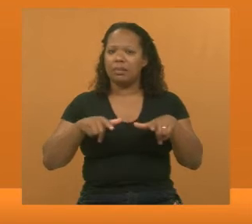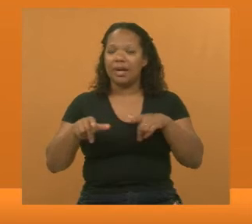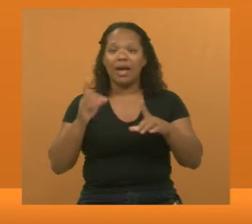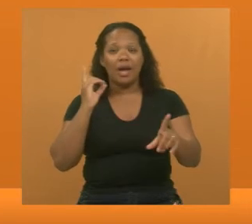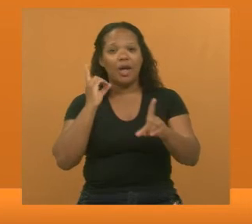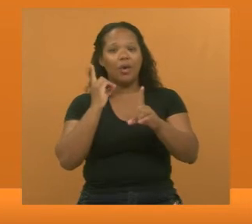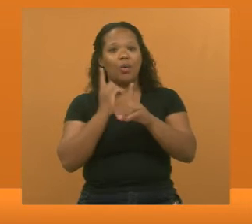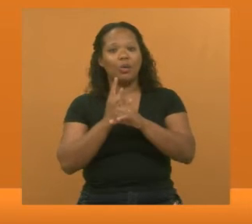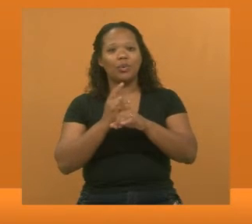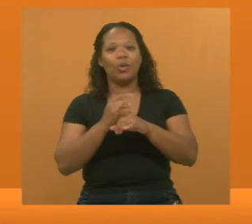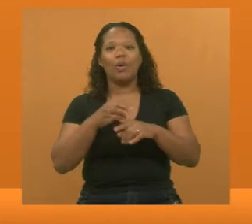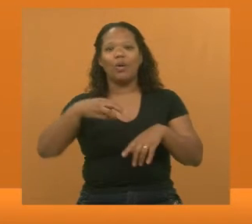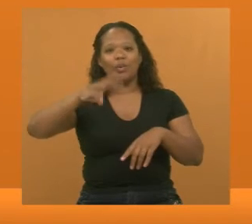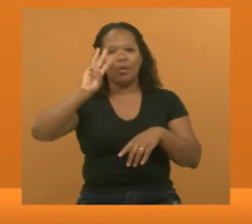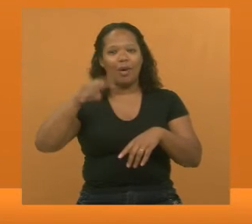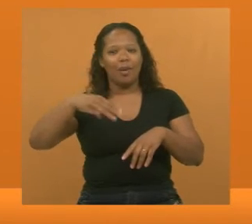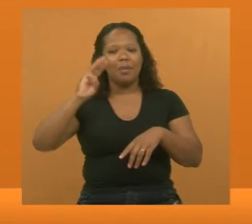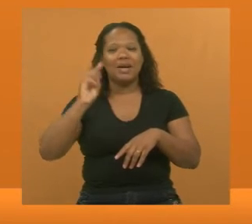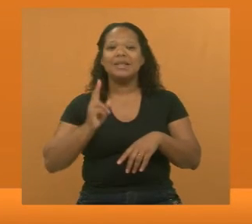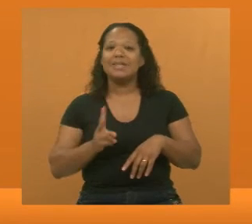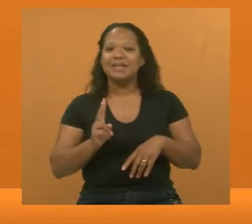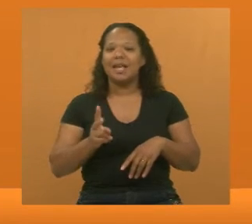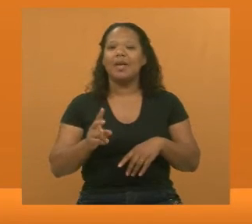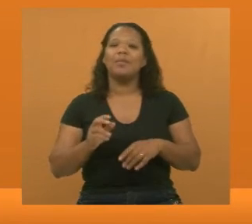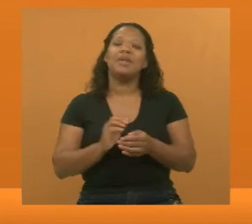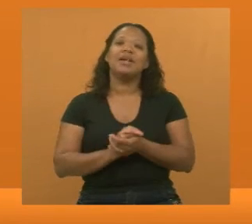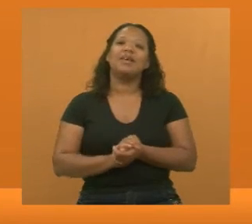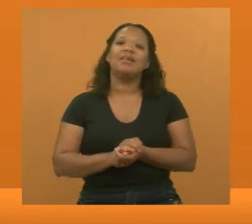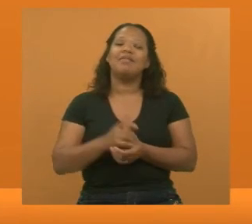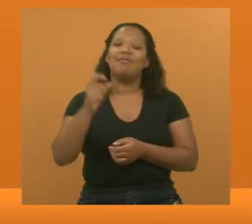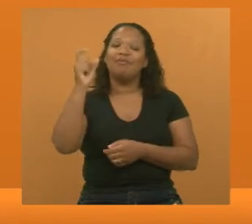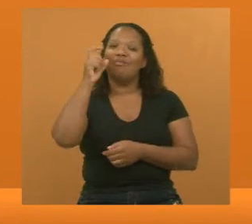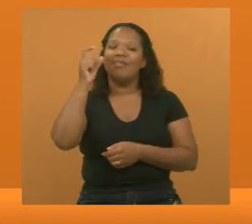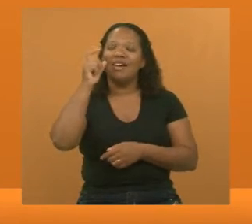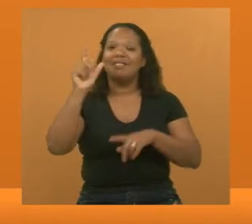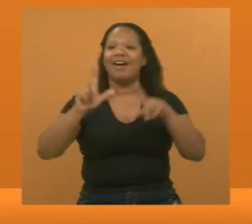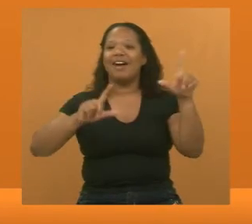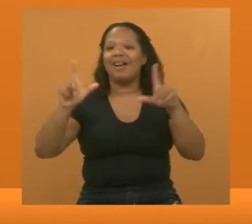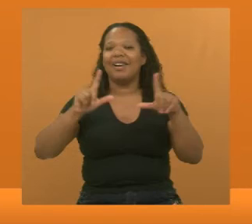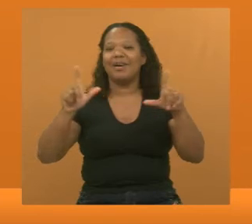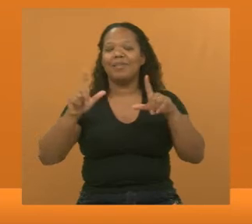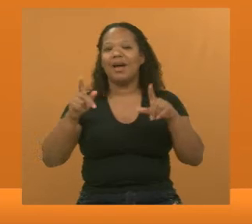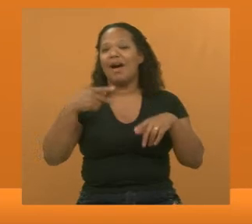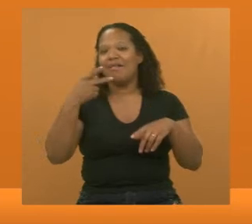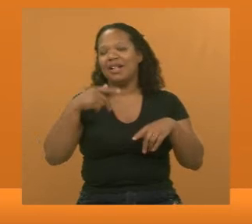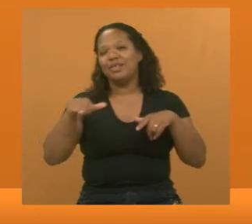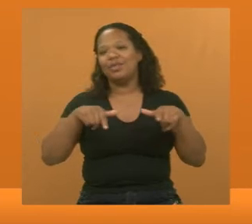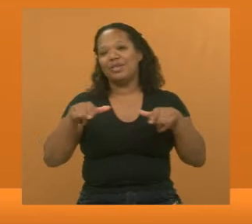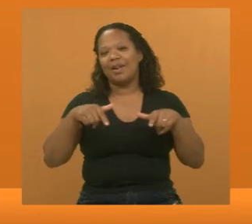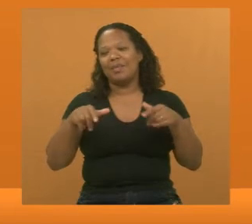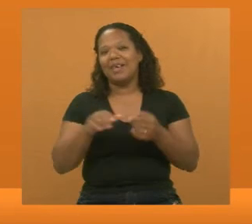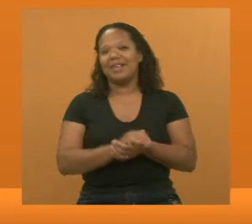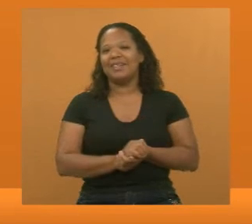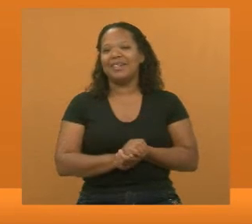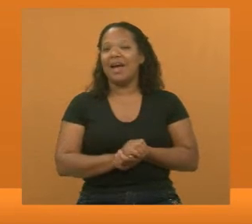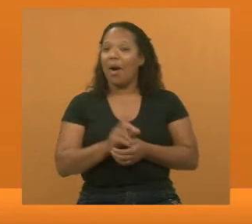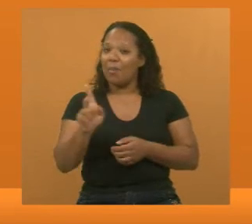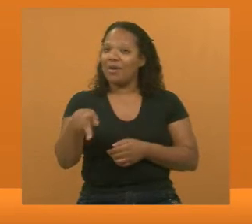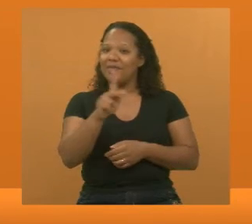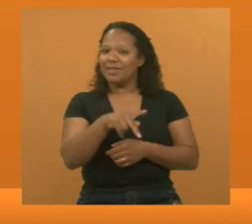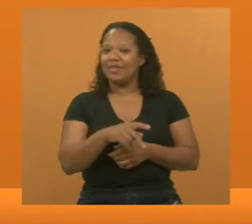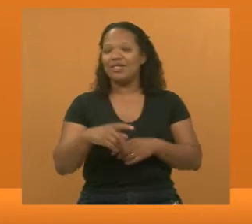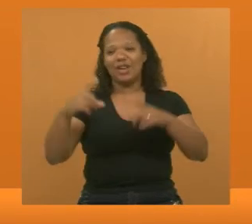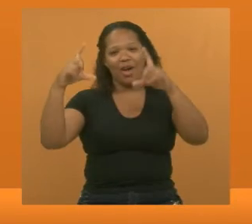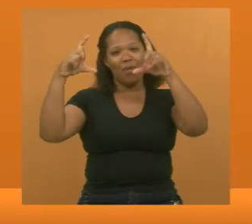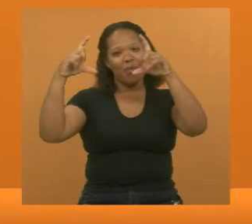encontrou comigo no Walmart e disse que não perde uma sessão de câmara, falando do nosso trabalho aqui. Então eu falei, professora, vamos tirar